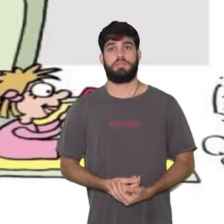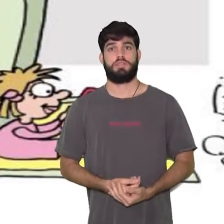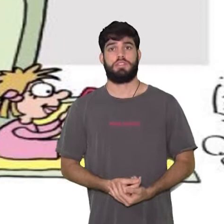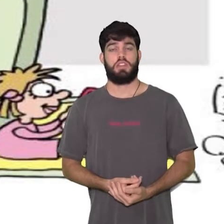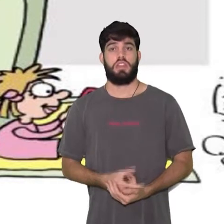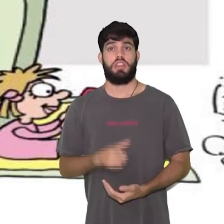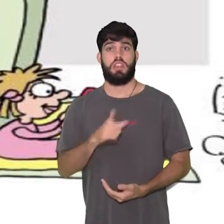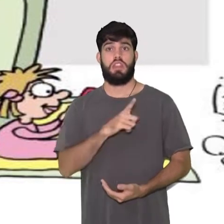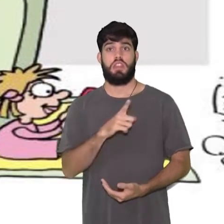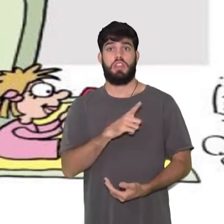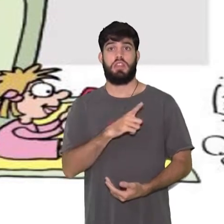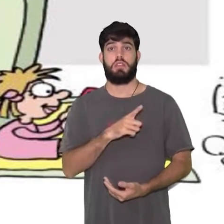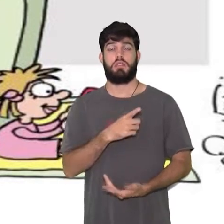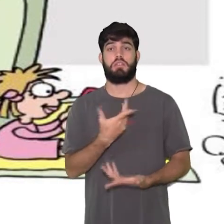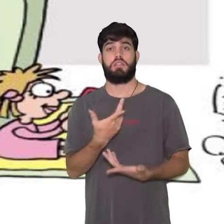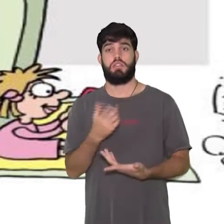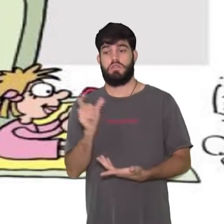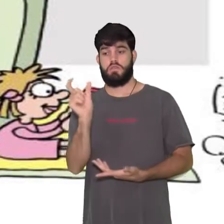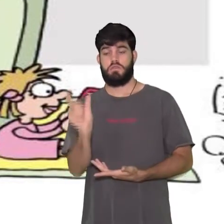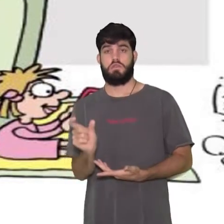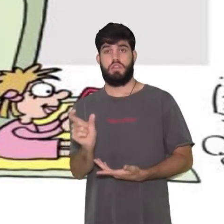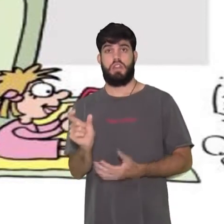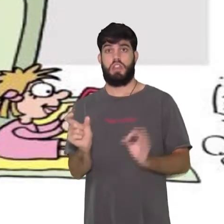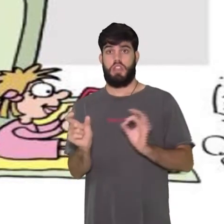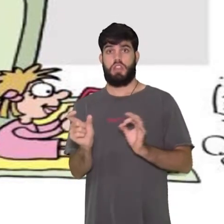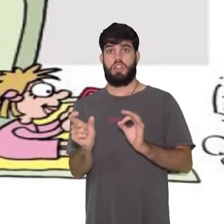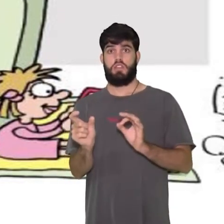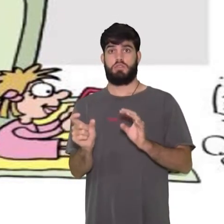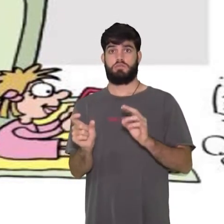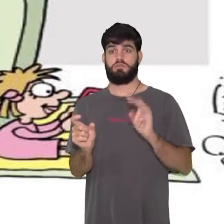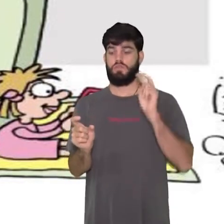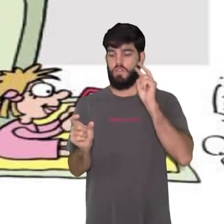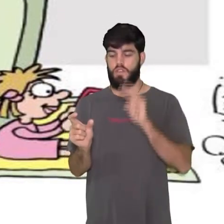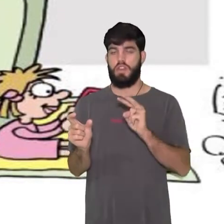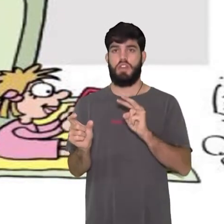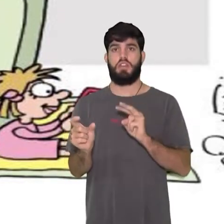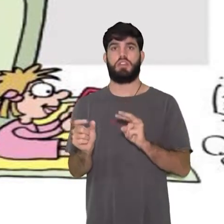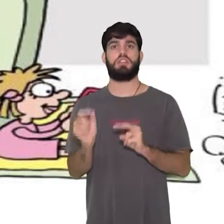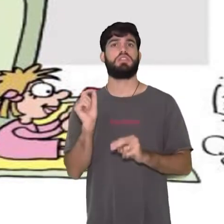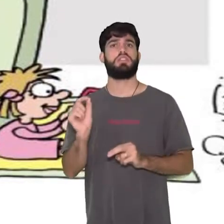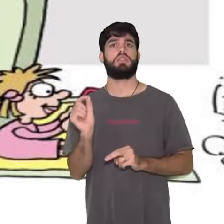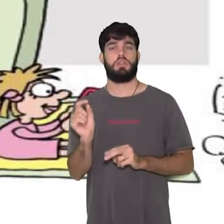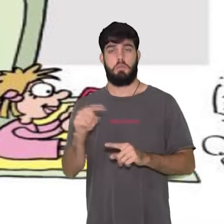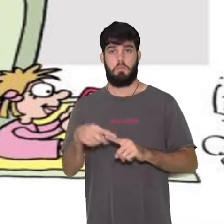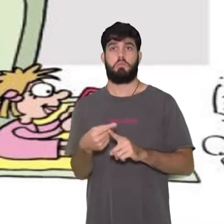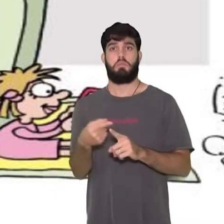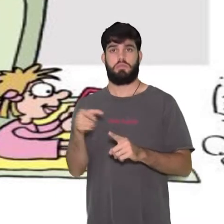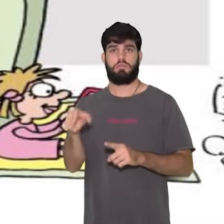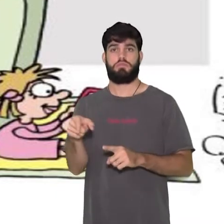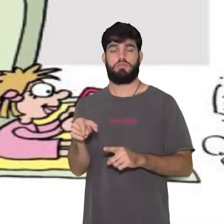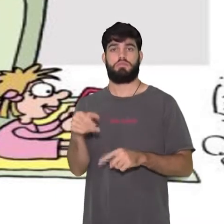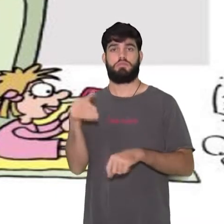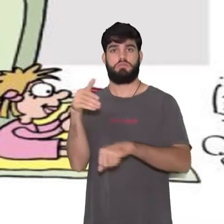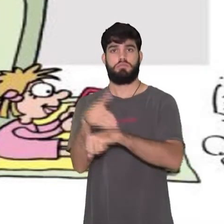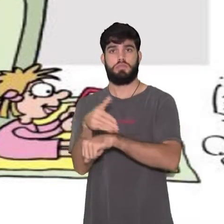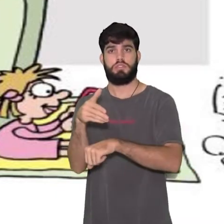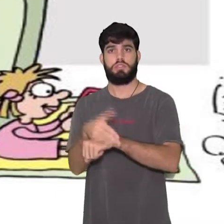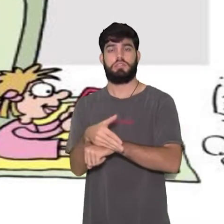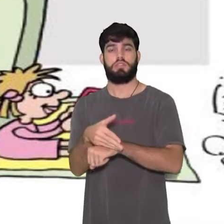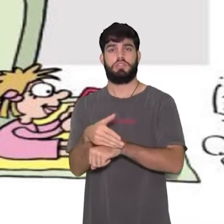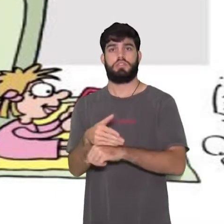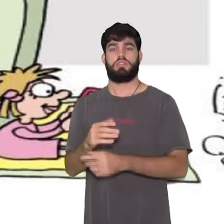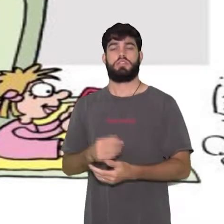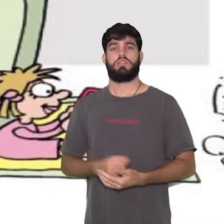personagem que não aparece, né? Não aparece a imagem dele, mas ele tem vez